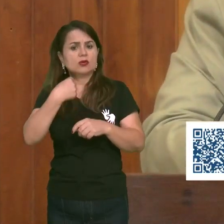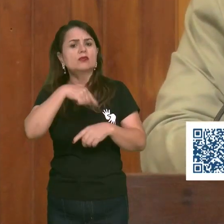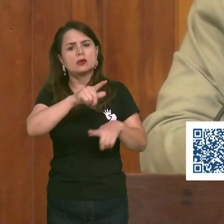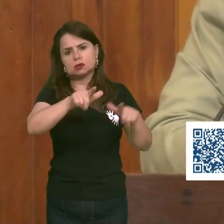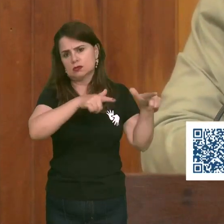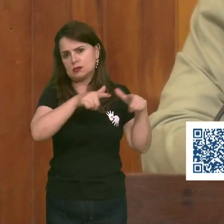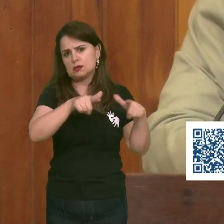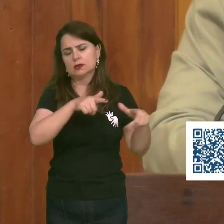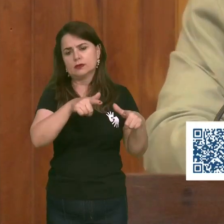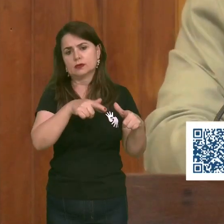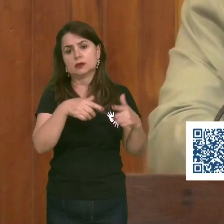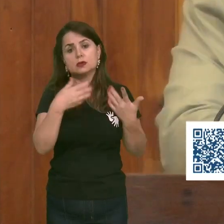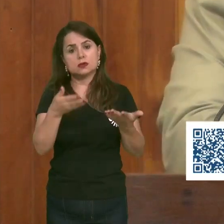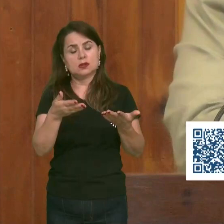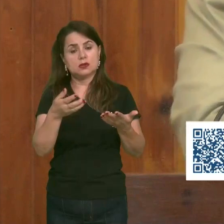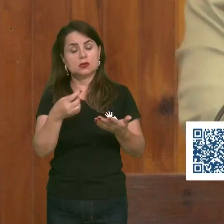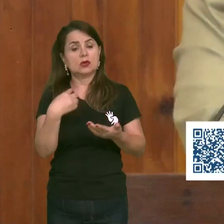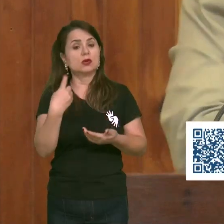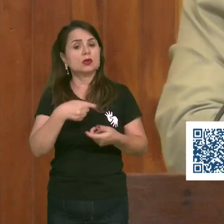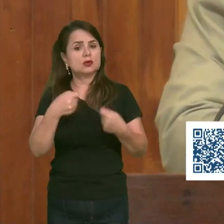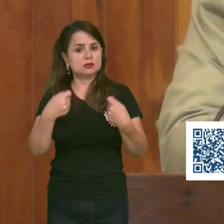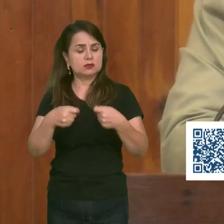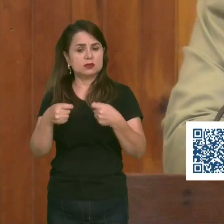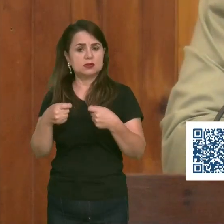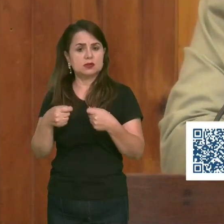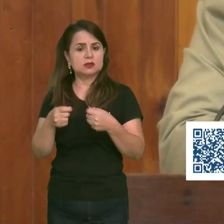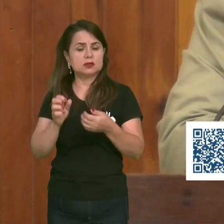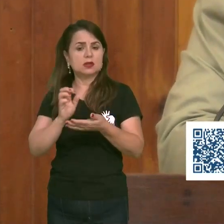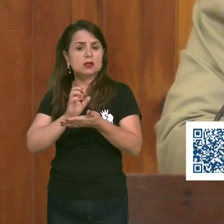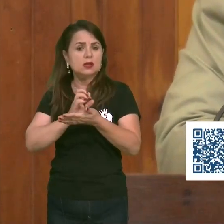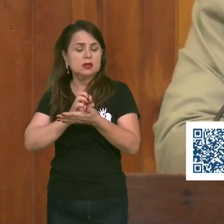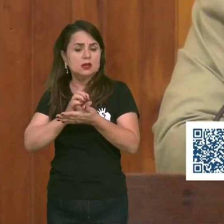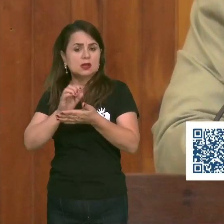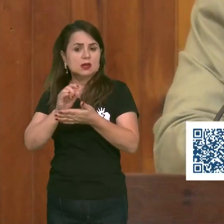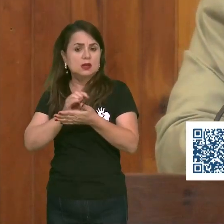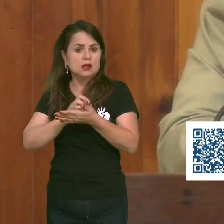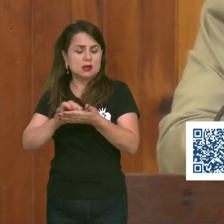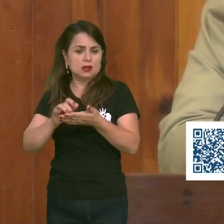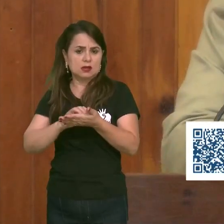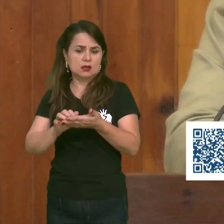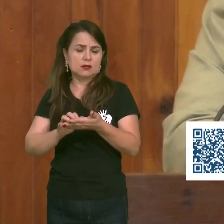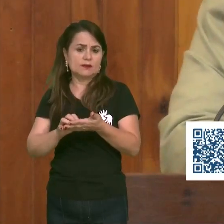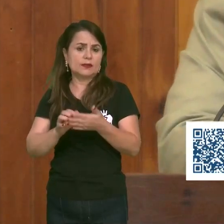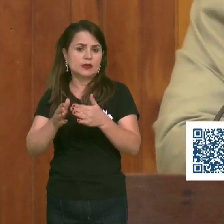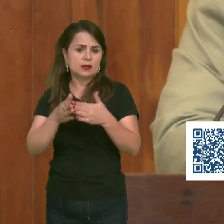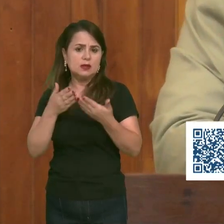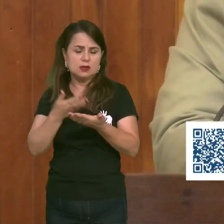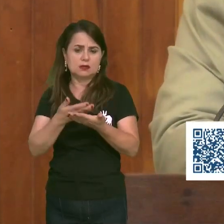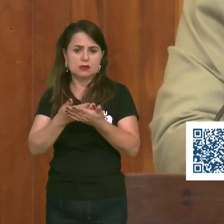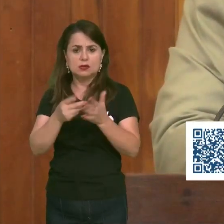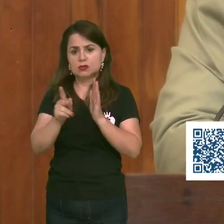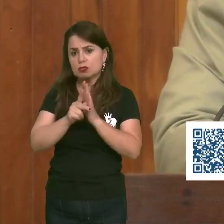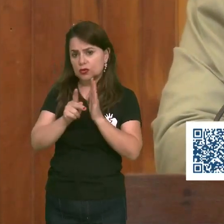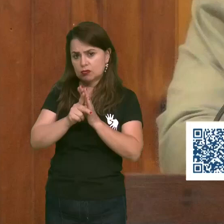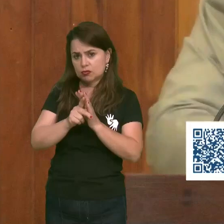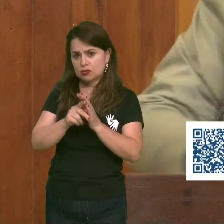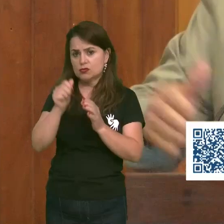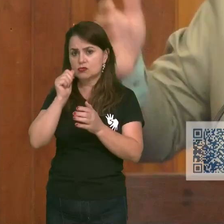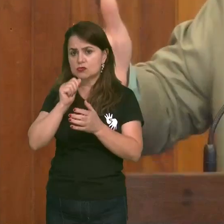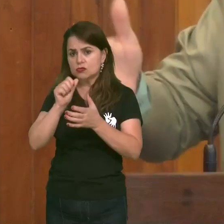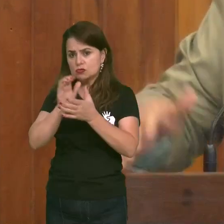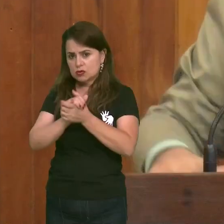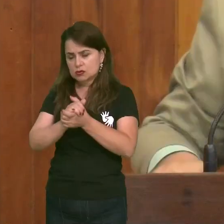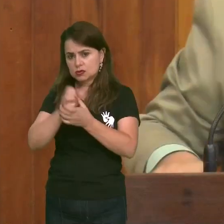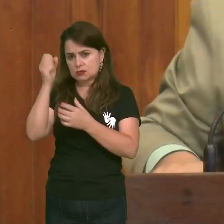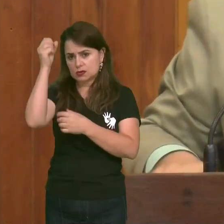eu acho que nós vamos ter que começar a encaminhar requerimento para primeira dama né para a mulher do prefeito né Tem funcionado melhor então pedi para